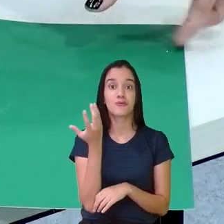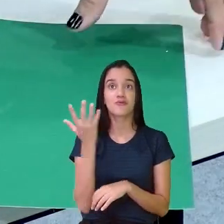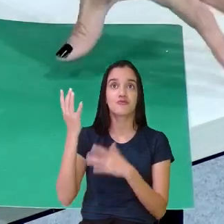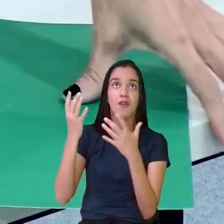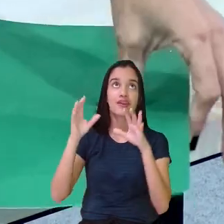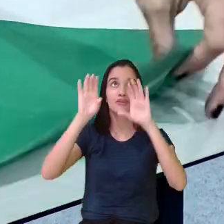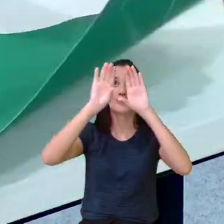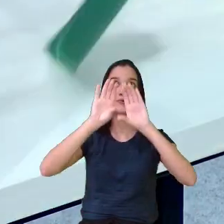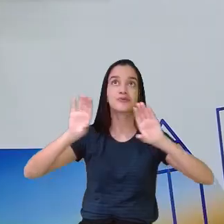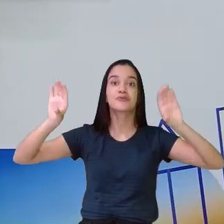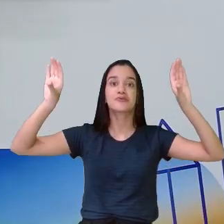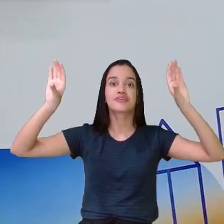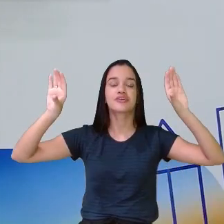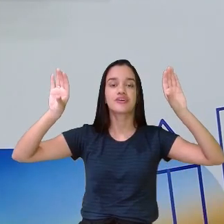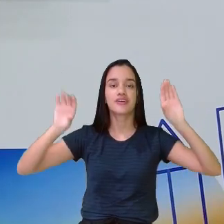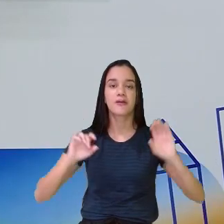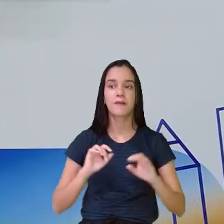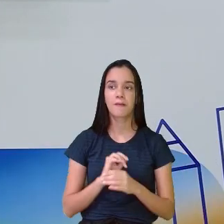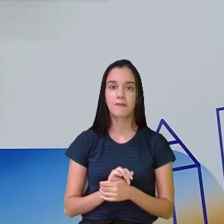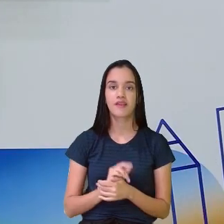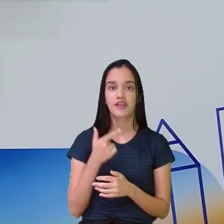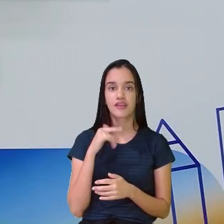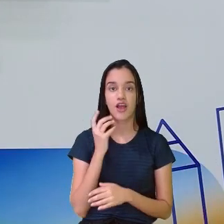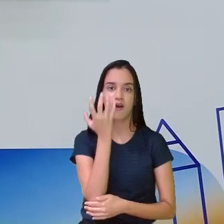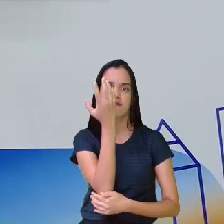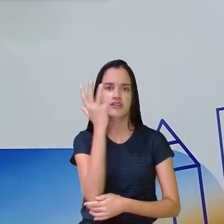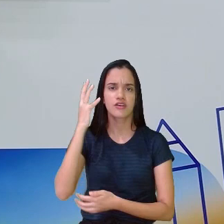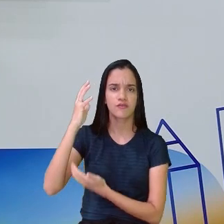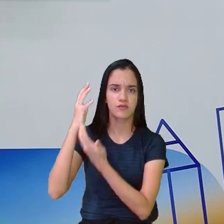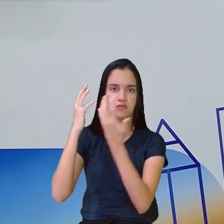lá. Para fazer a floresta, a gente vai